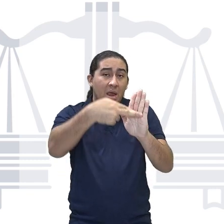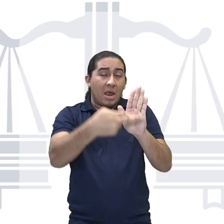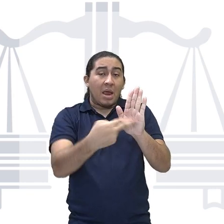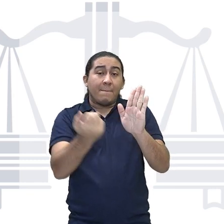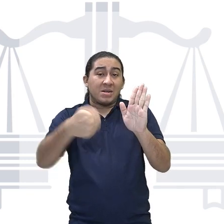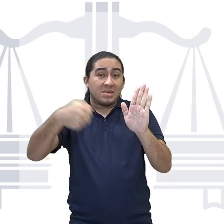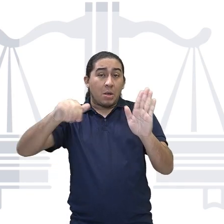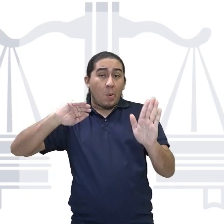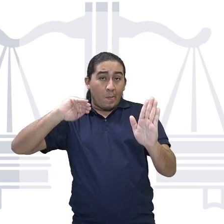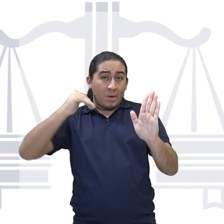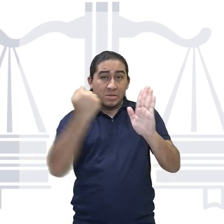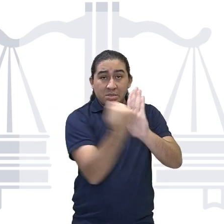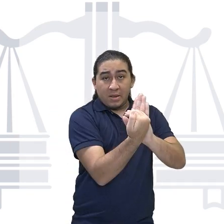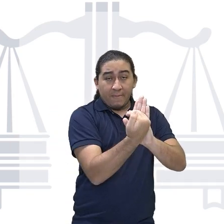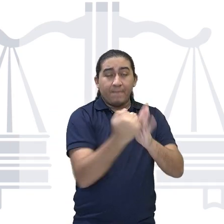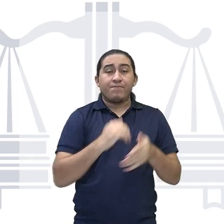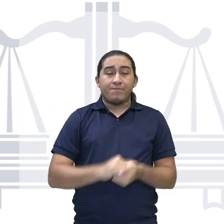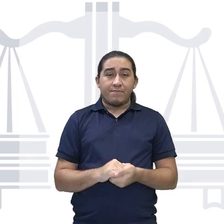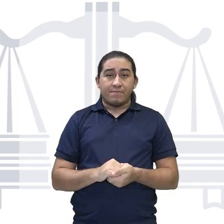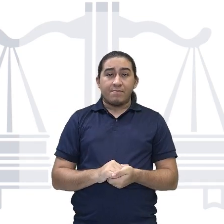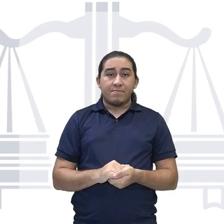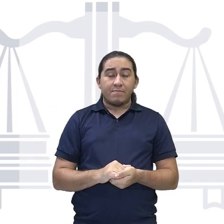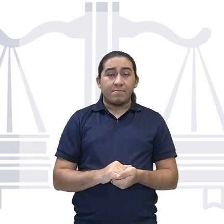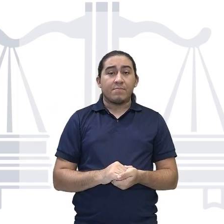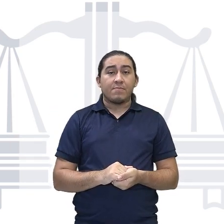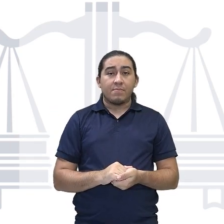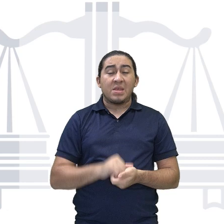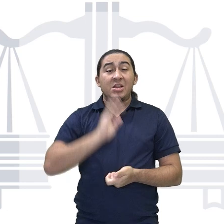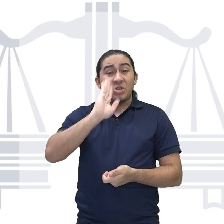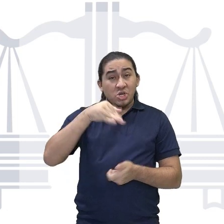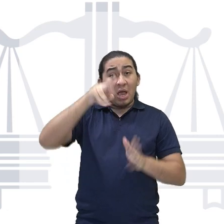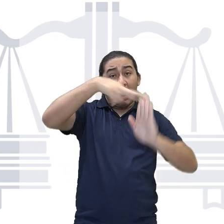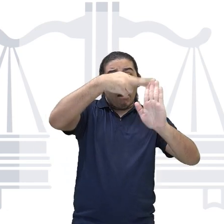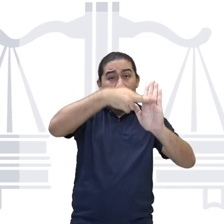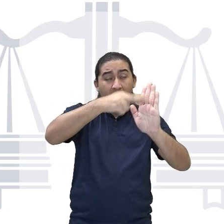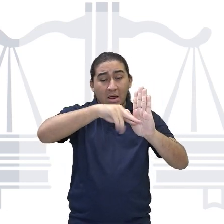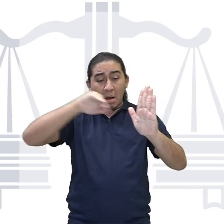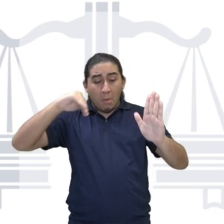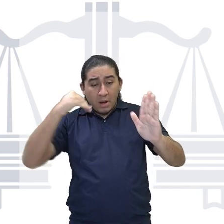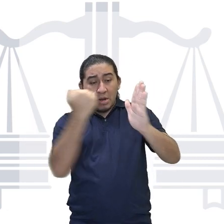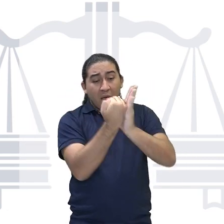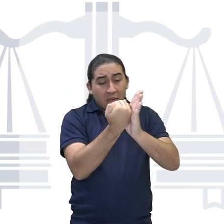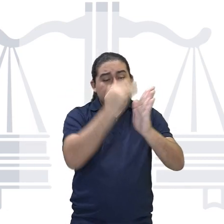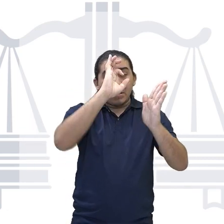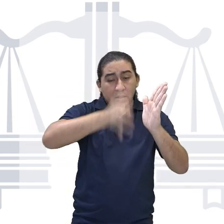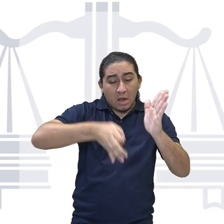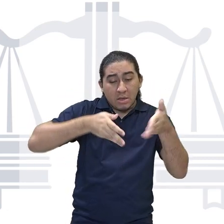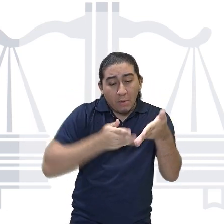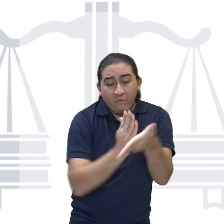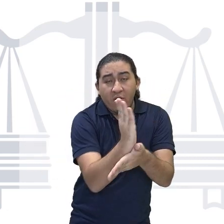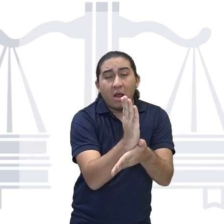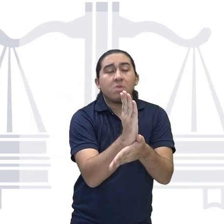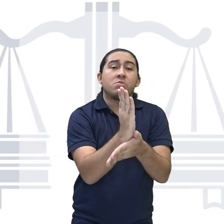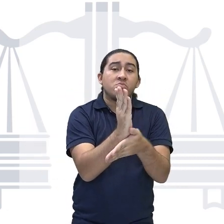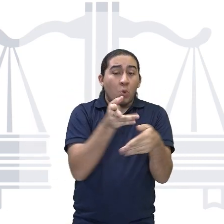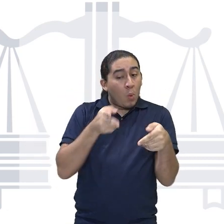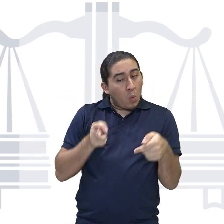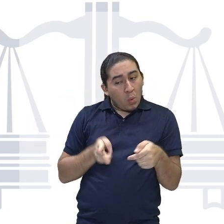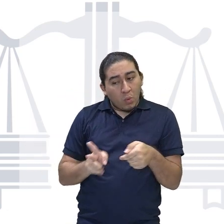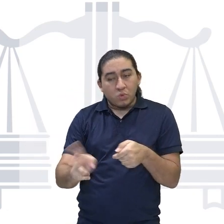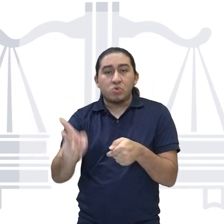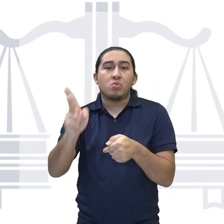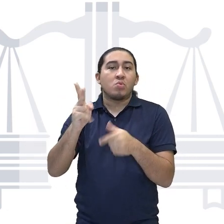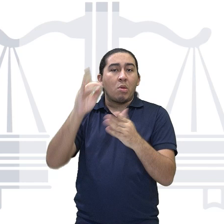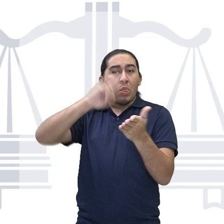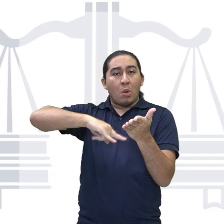Na sequência, começa o encaminhamento propriamente dito. Aí, caso os critérios sejam atendidos, o processo segue. Ele vem